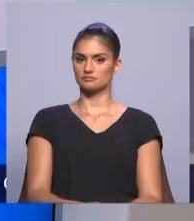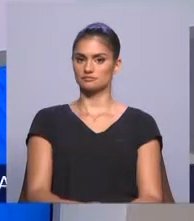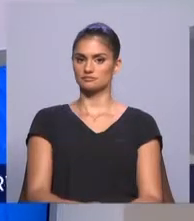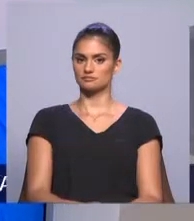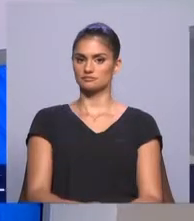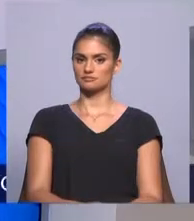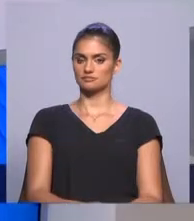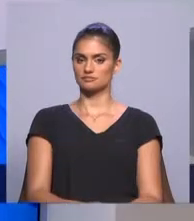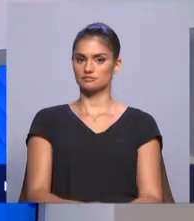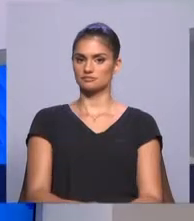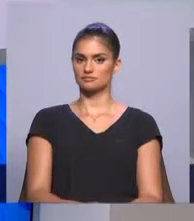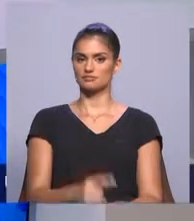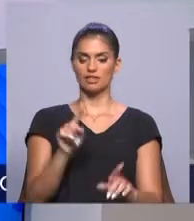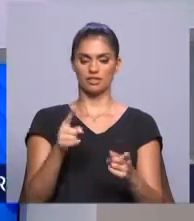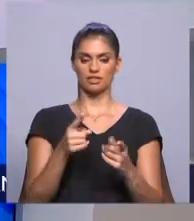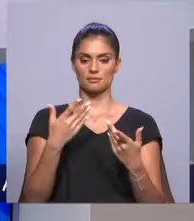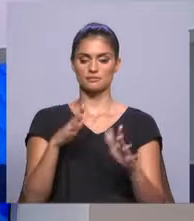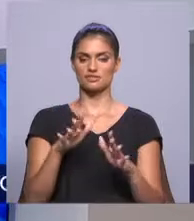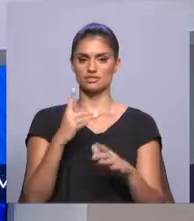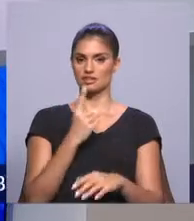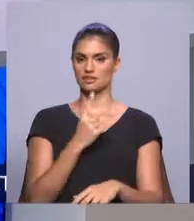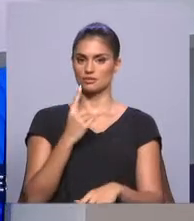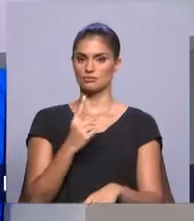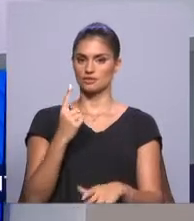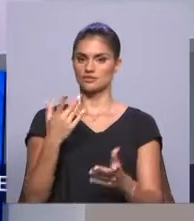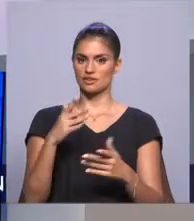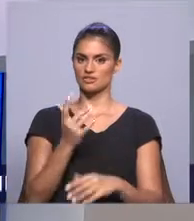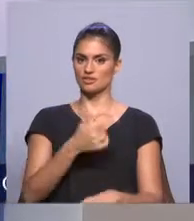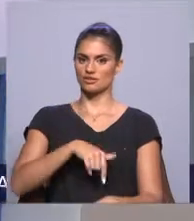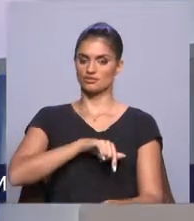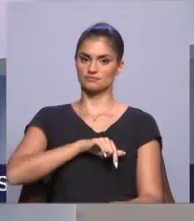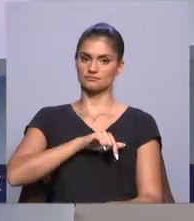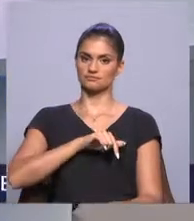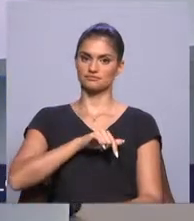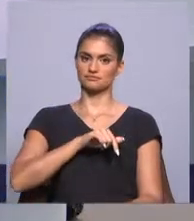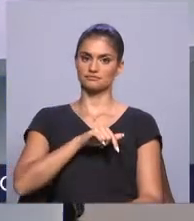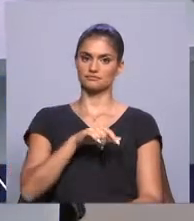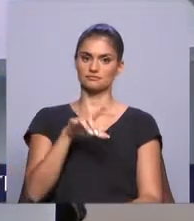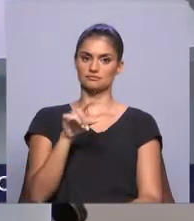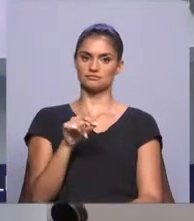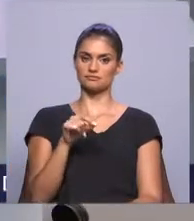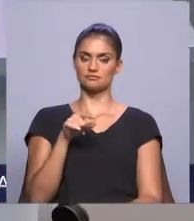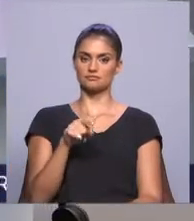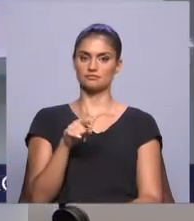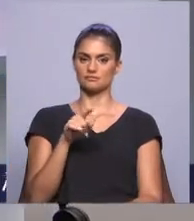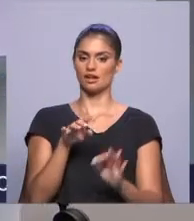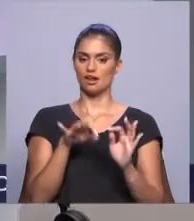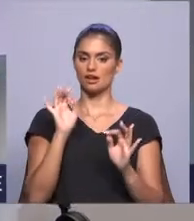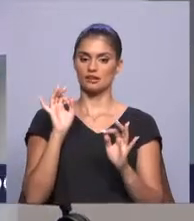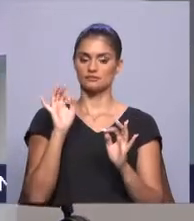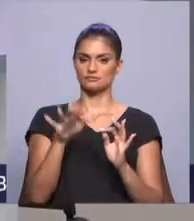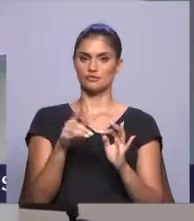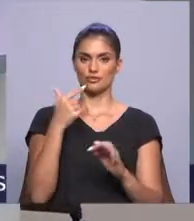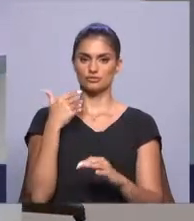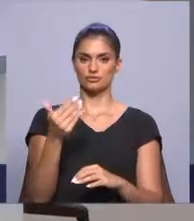capítulos relativamente pequenos, mas em que cada um dos capítulos nós ficamos absolutamente agarrados a esta sugestão do